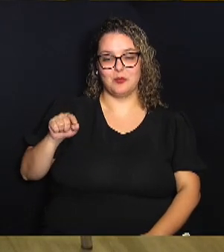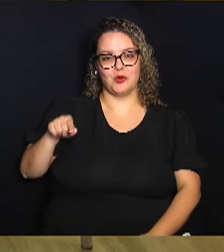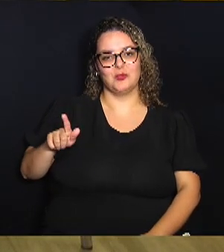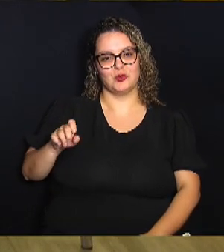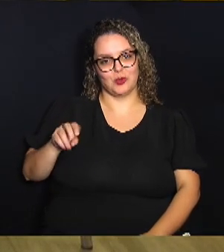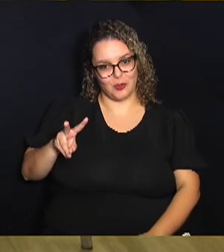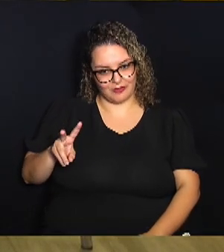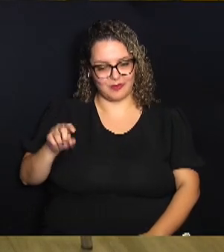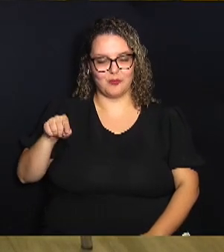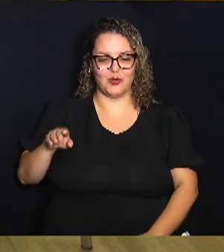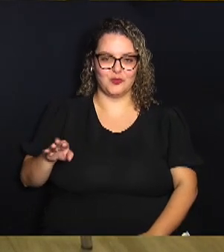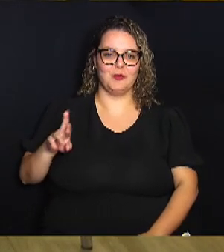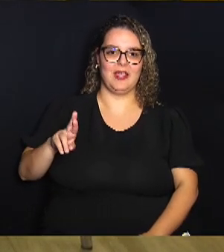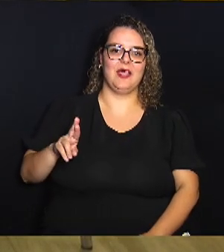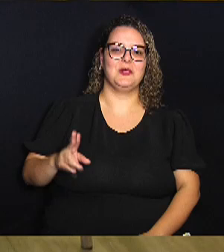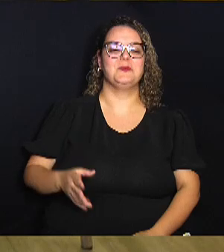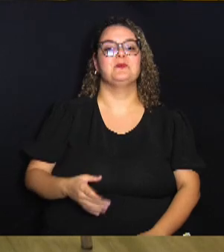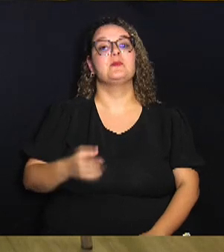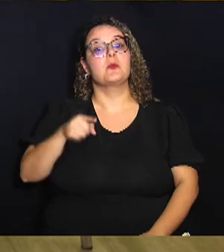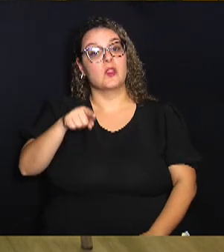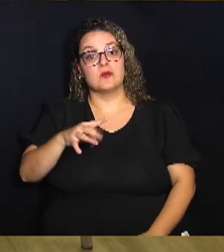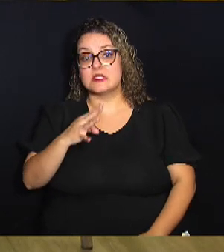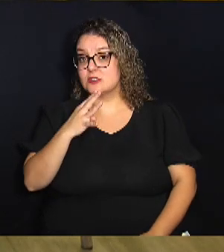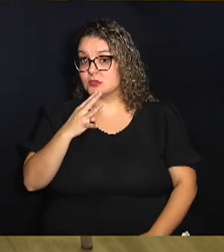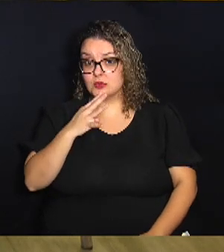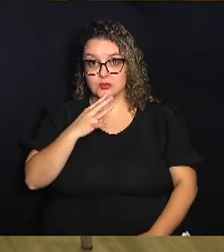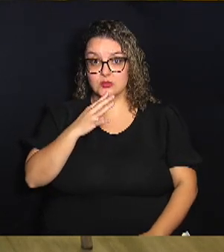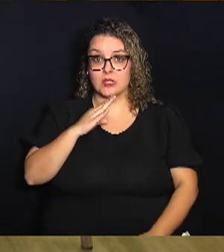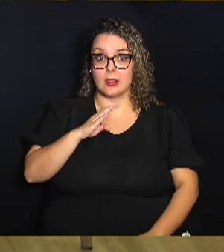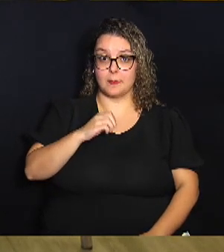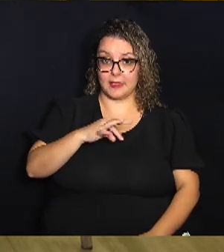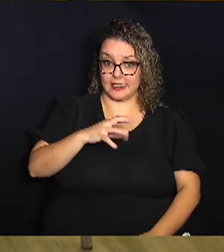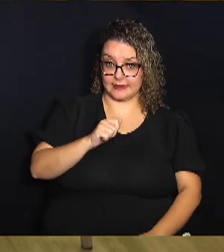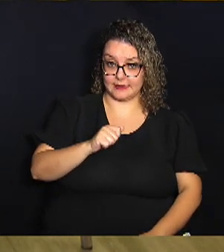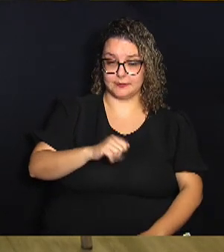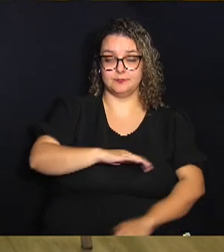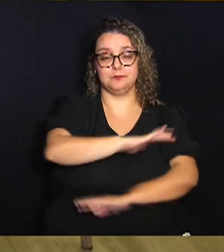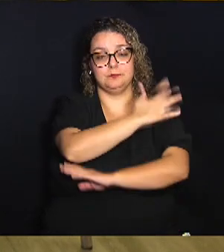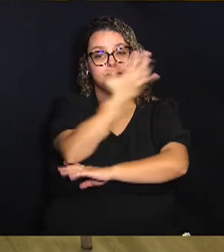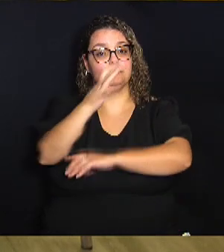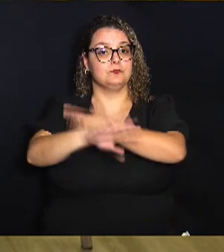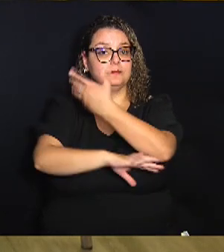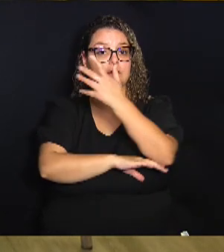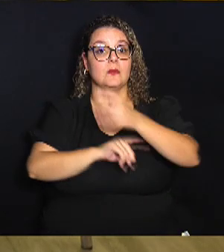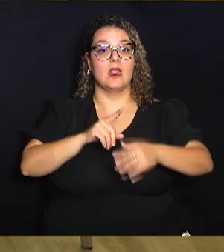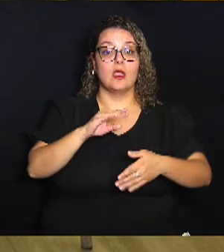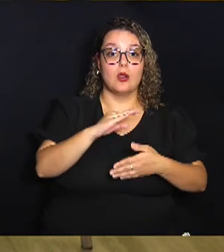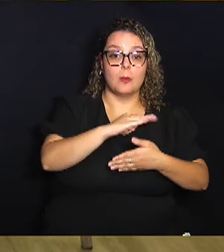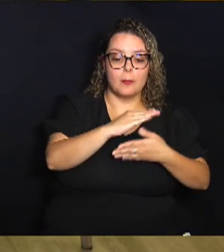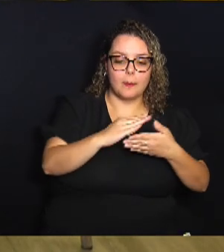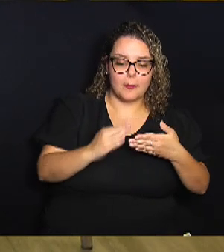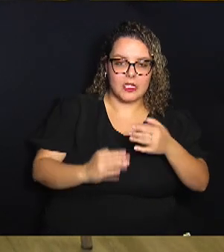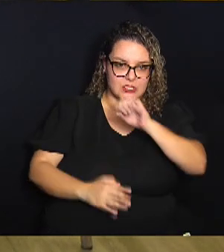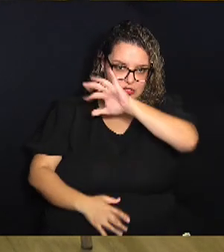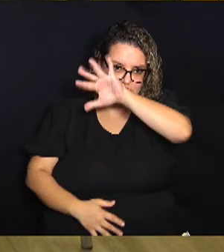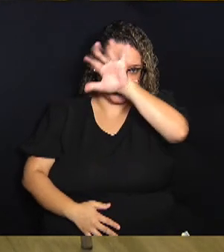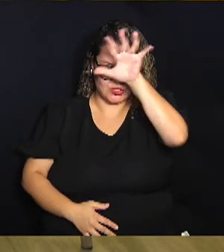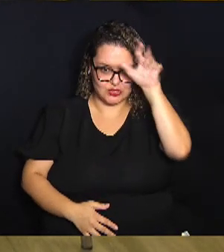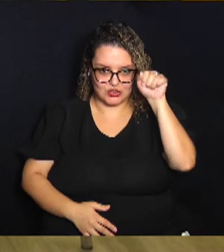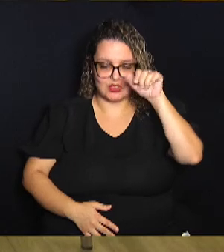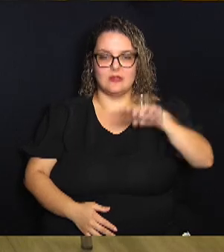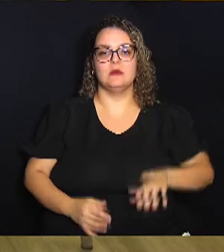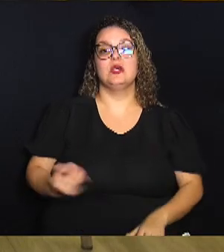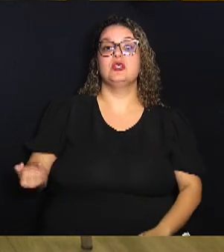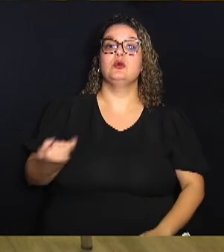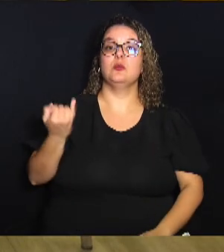gente lembra que, para você que não conhece Campinas, a Mata Santa Genebra ela é um resquício aí da Mata Atlântica, importante